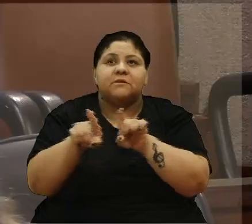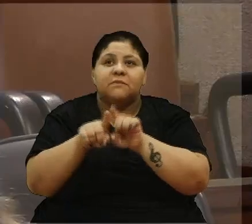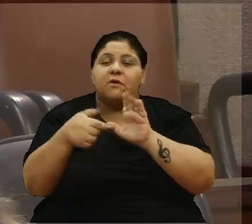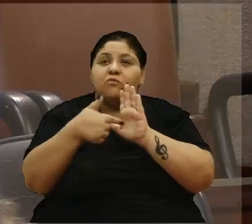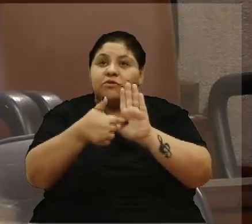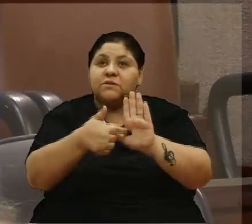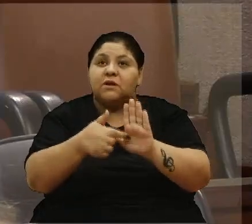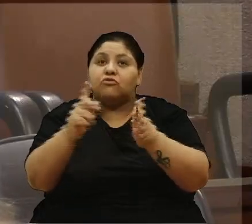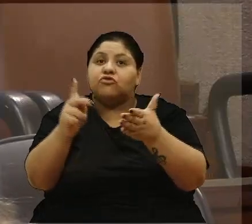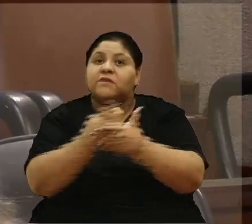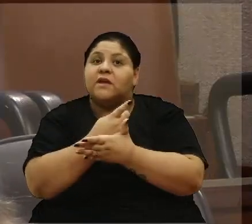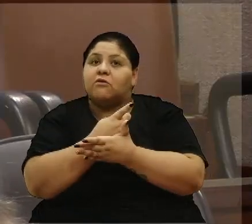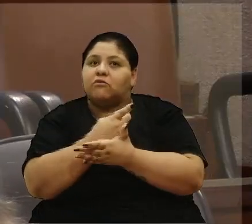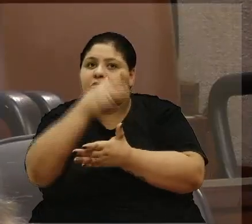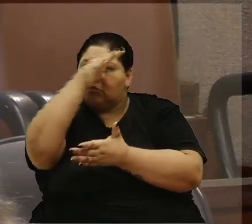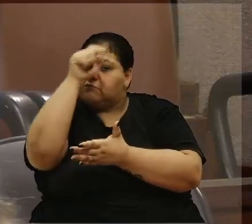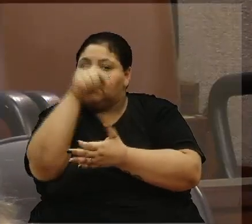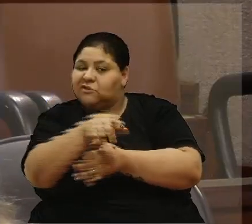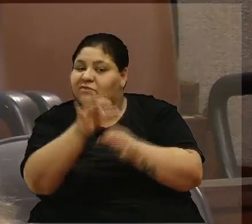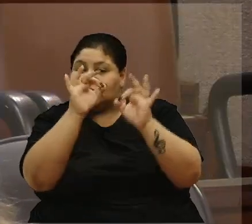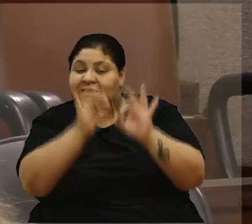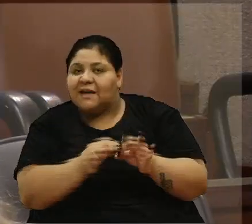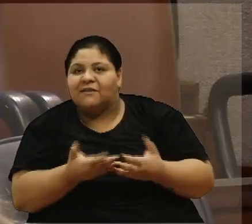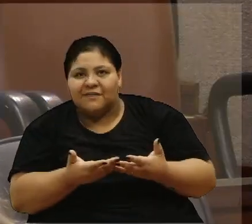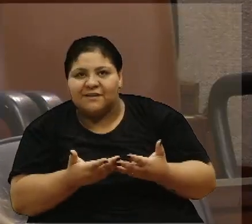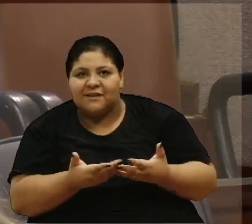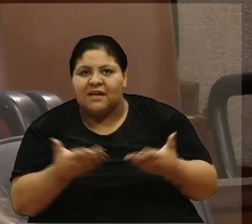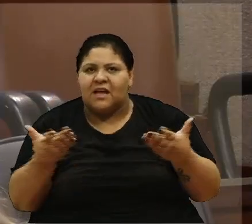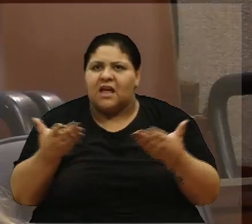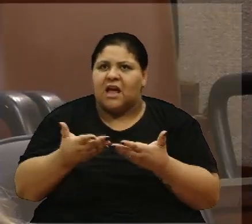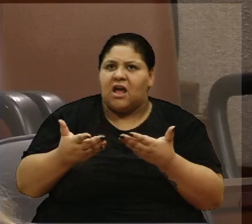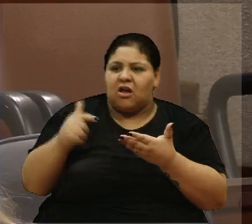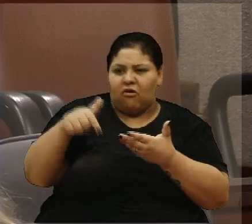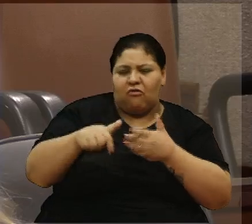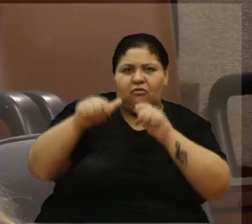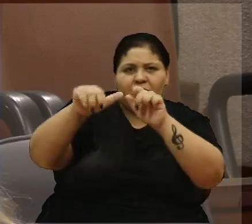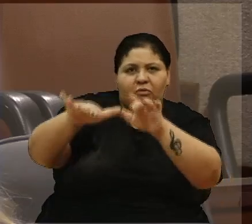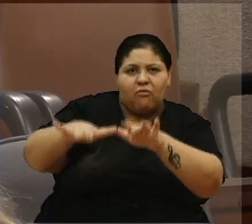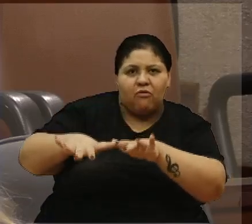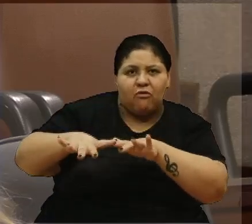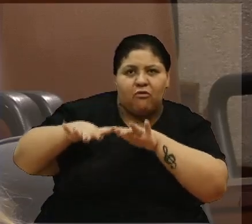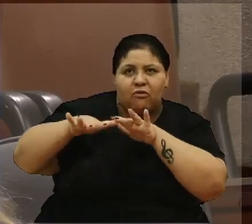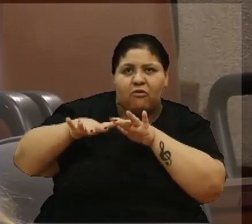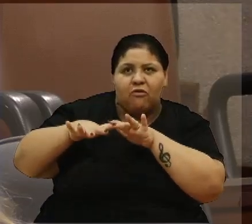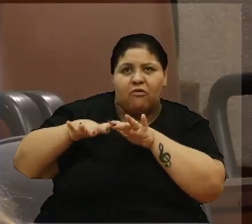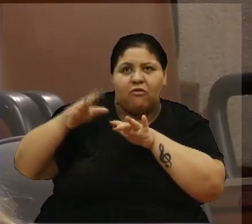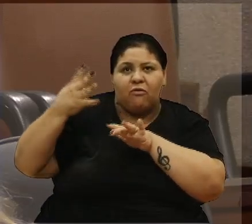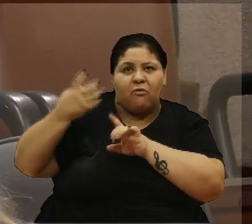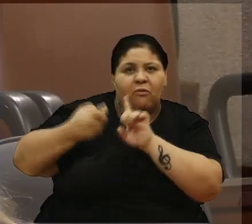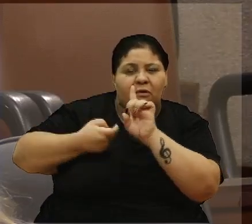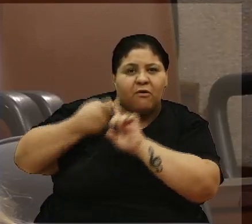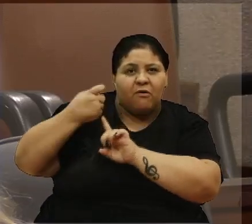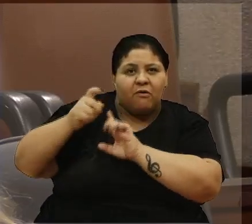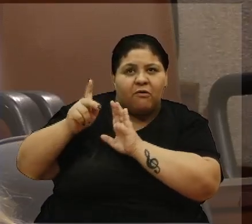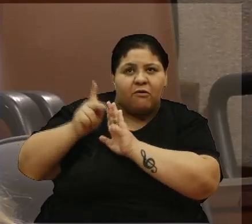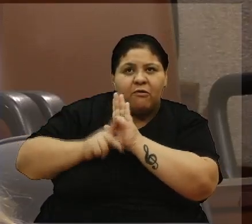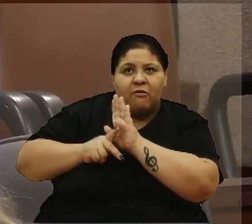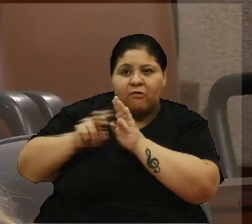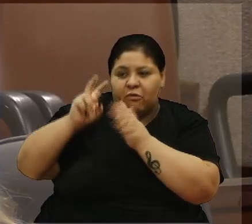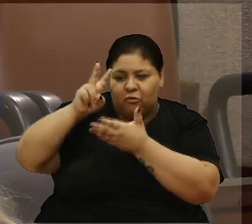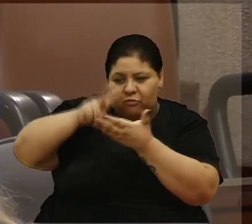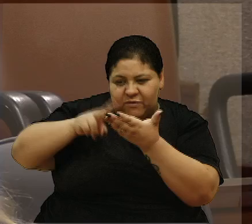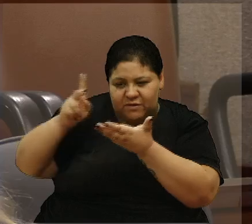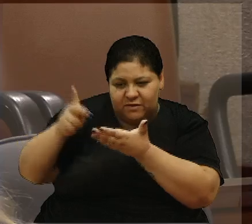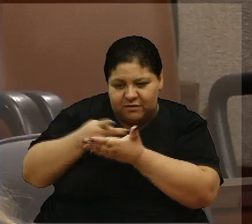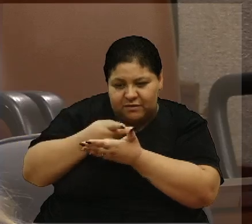para o Executivo. Olha, não está correto. Agora, deixar vir para plenário, dar um delay de quase um mês no projeto e ver o erro no plenário e